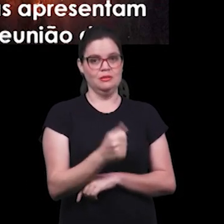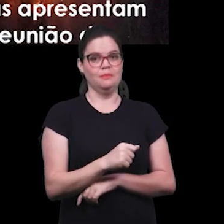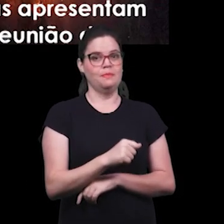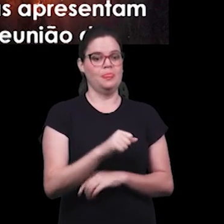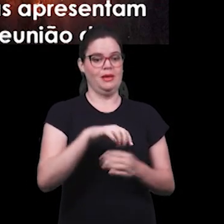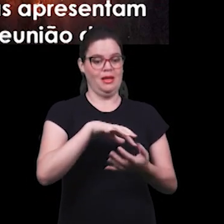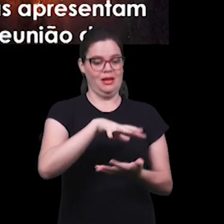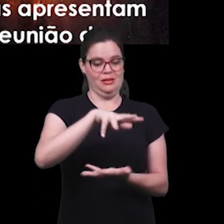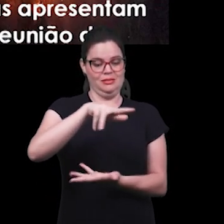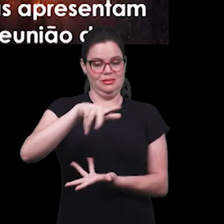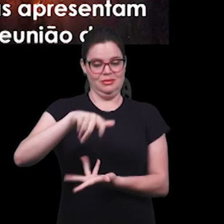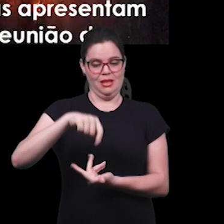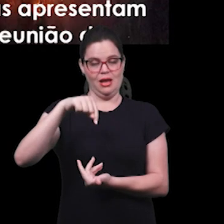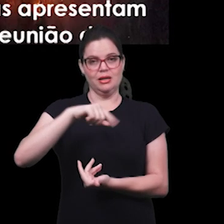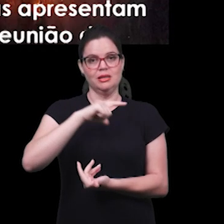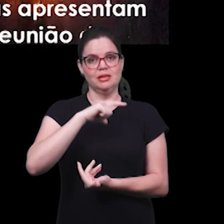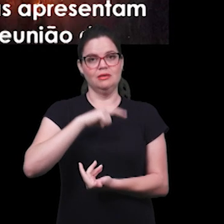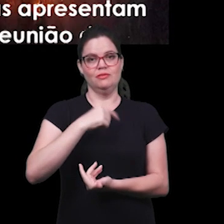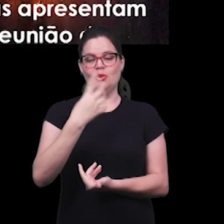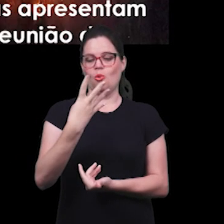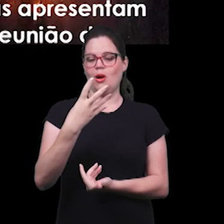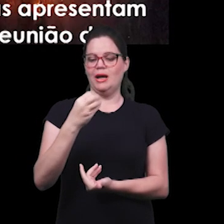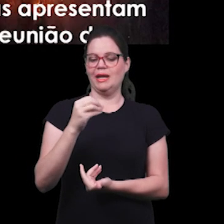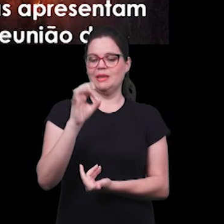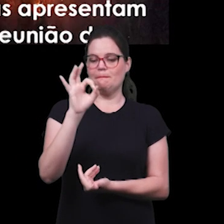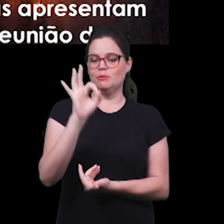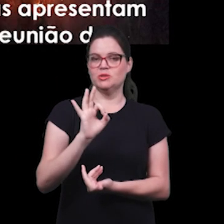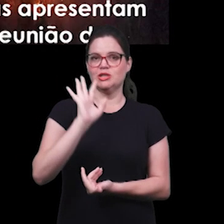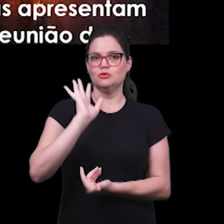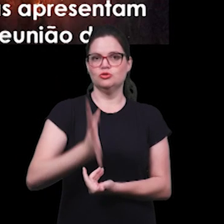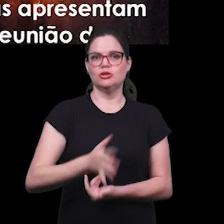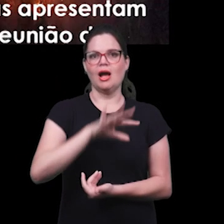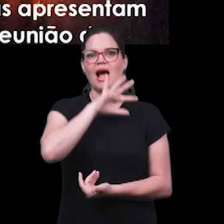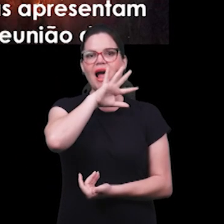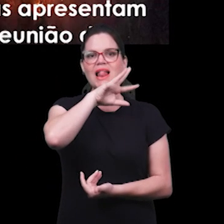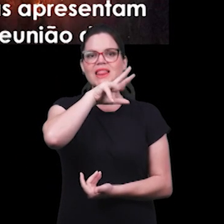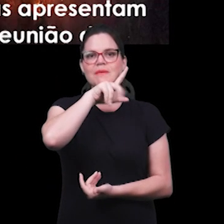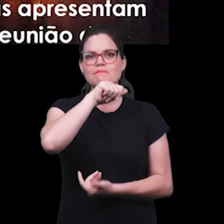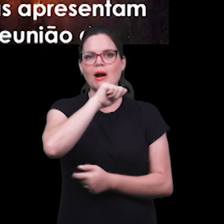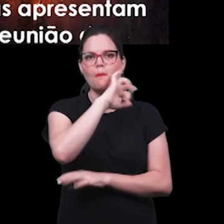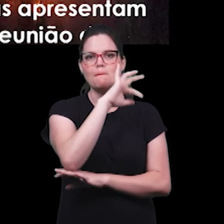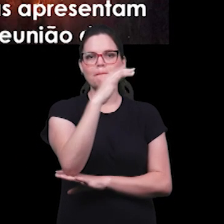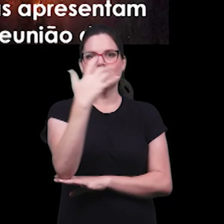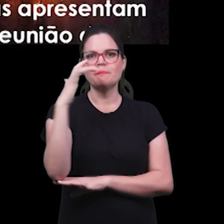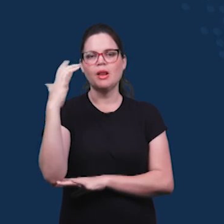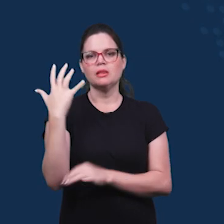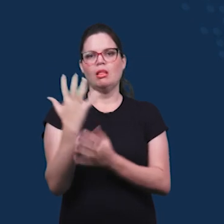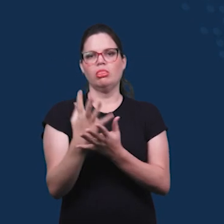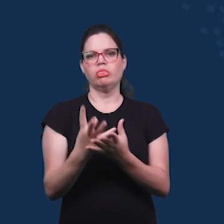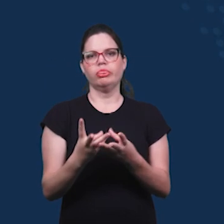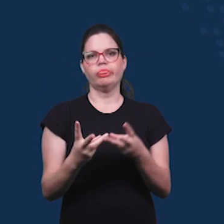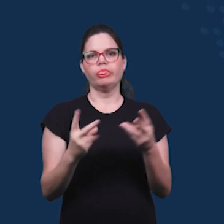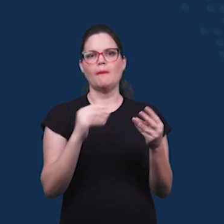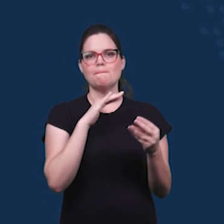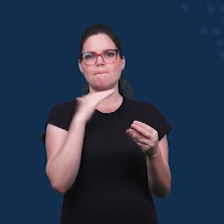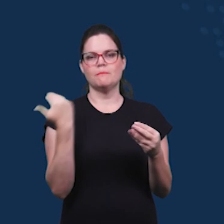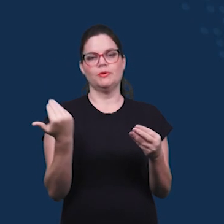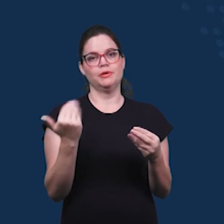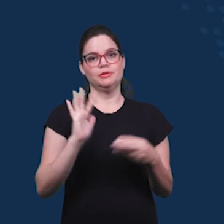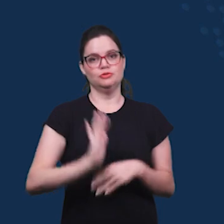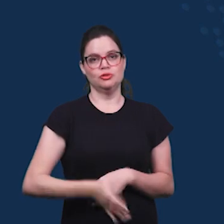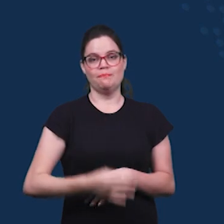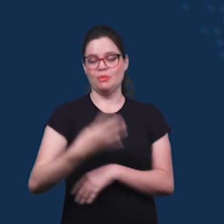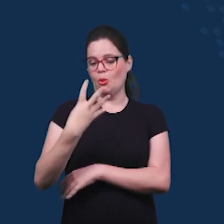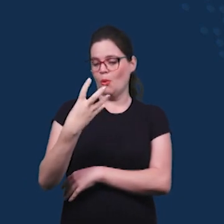plantas. Então, quando nós relacionamos a profecia com o tema da nossa live, que é o